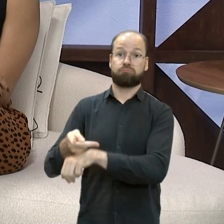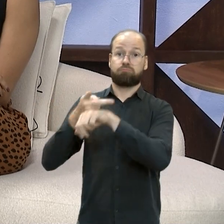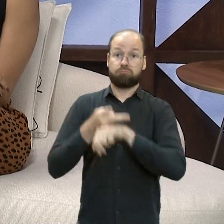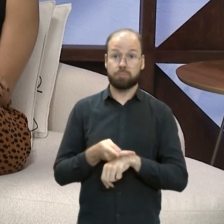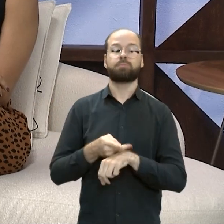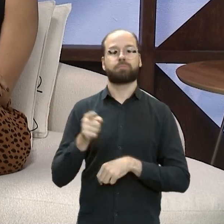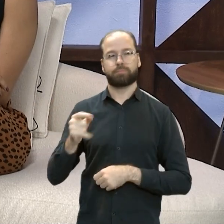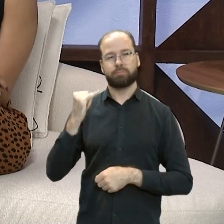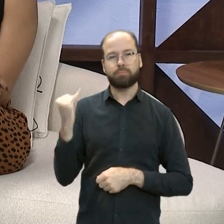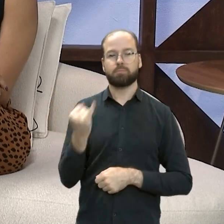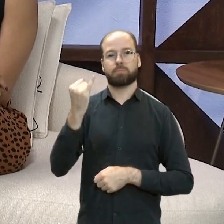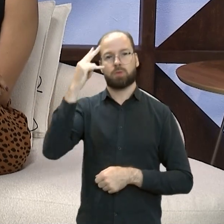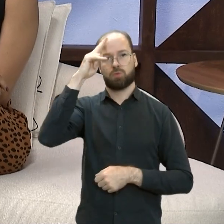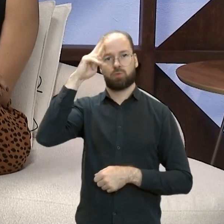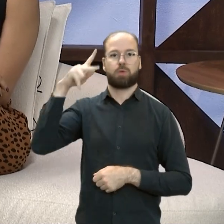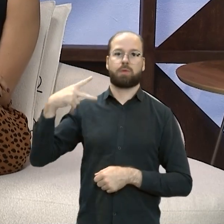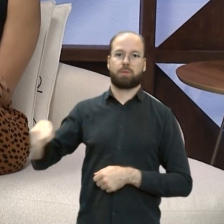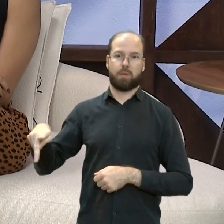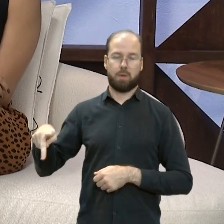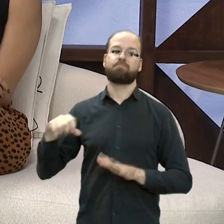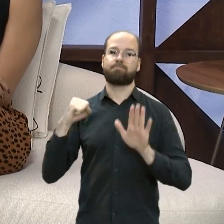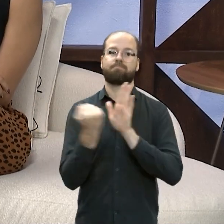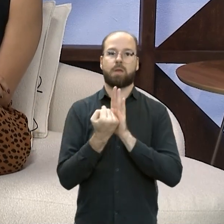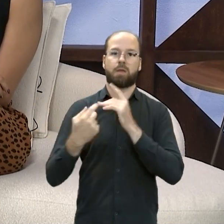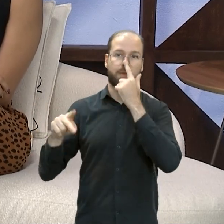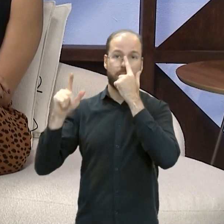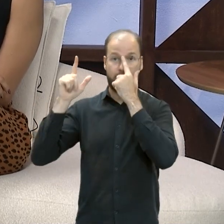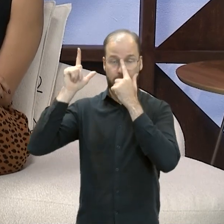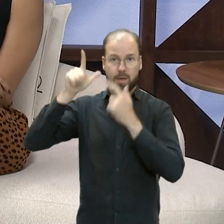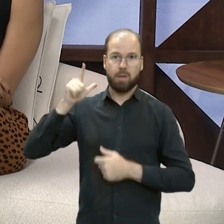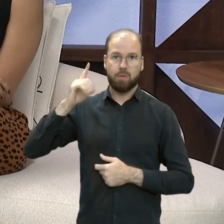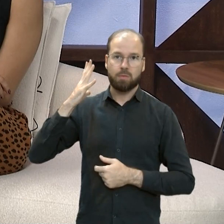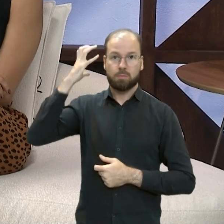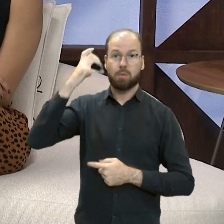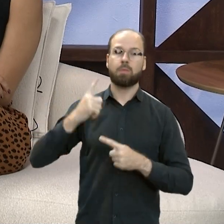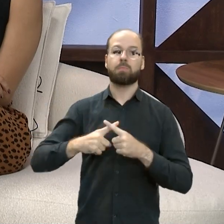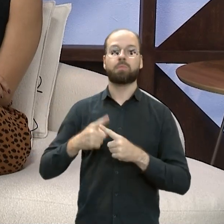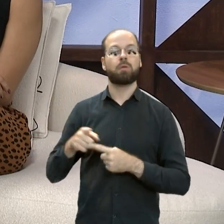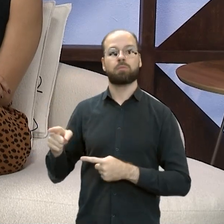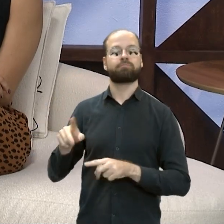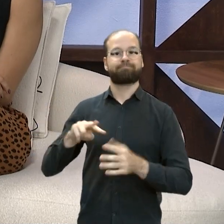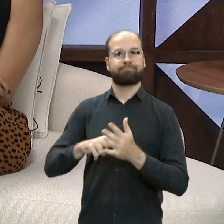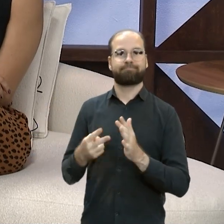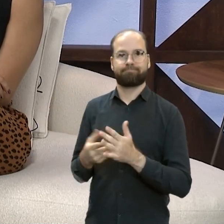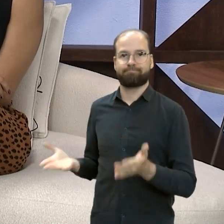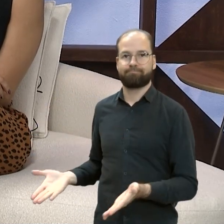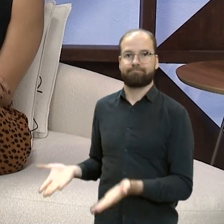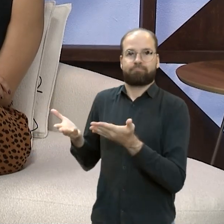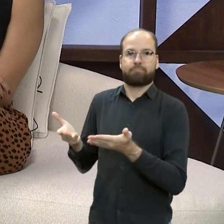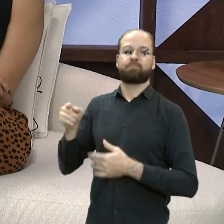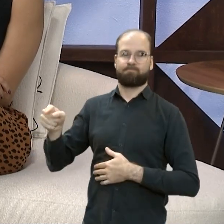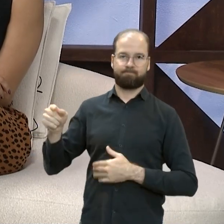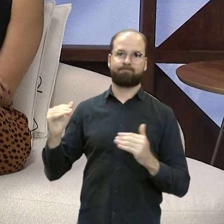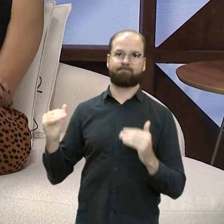importante para a história da Leodegária, porque a gente coloca ela num lugar onde ela deveria estar,